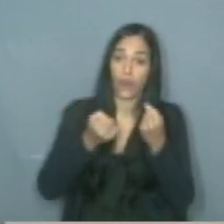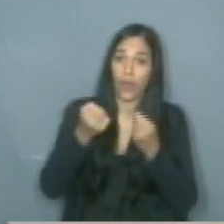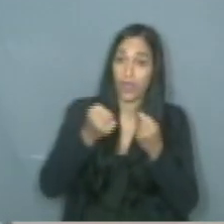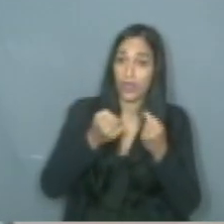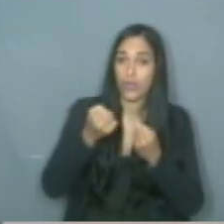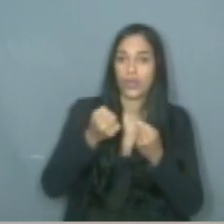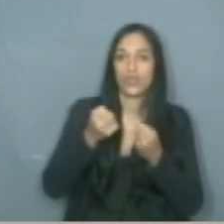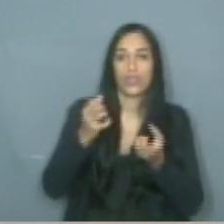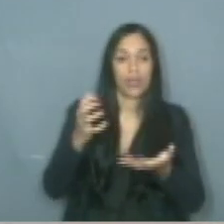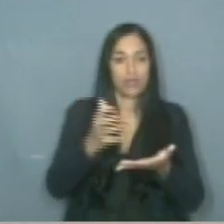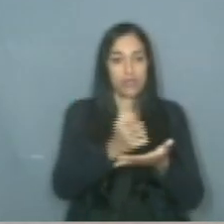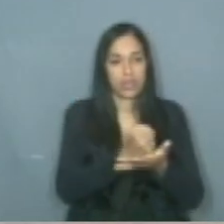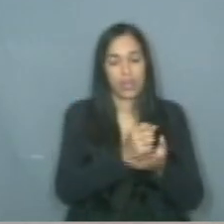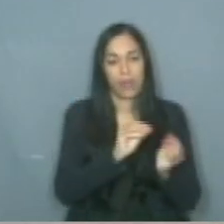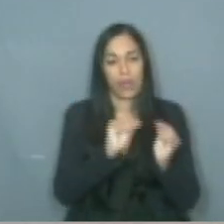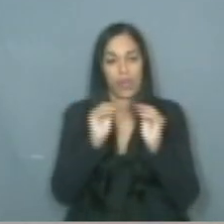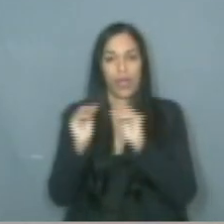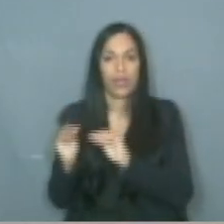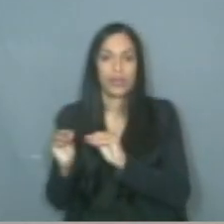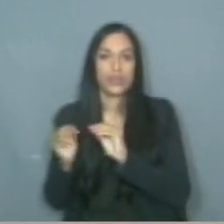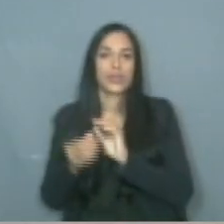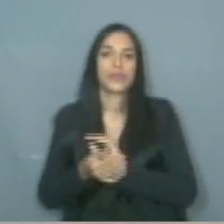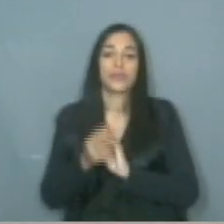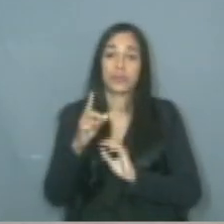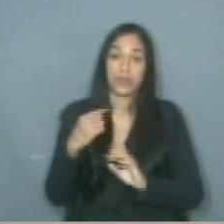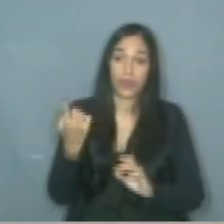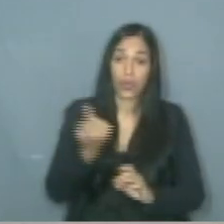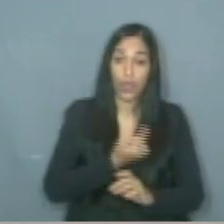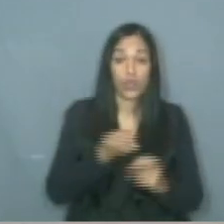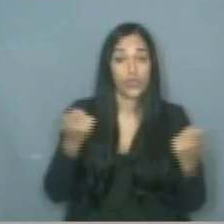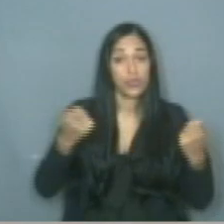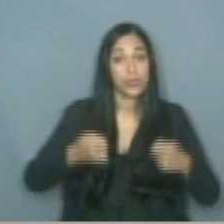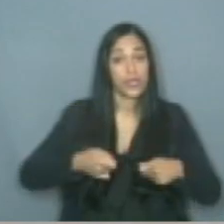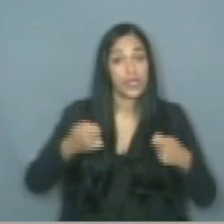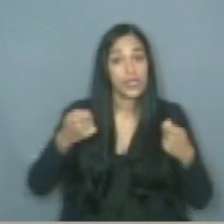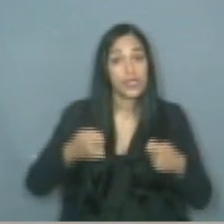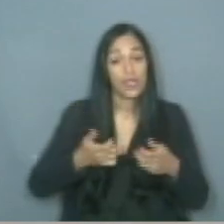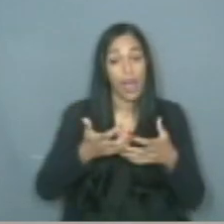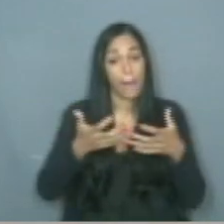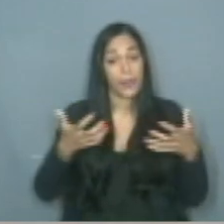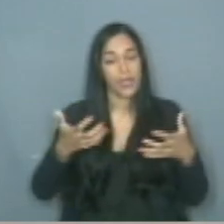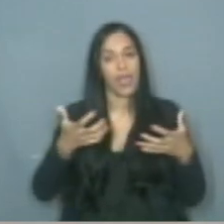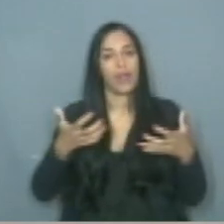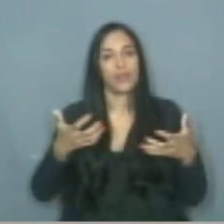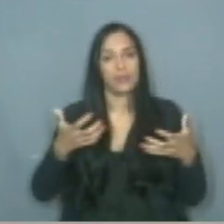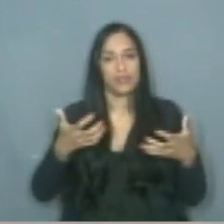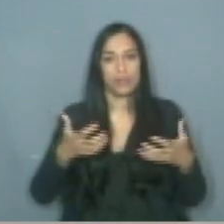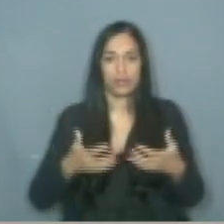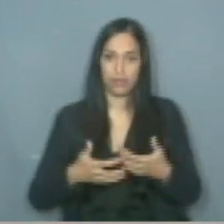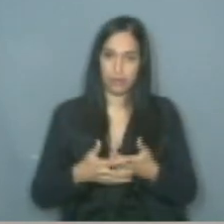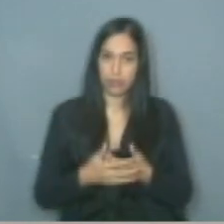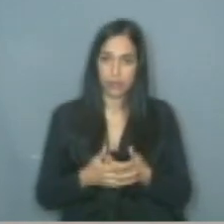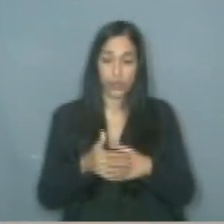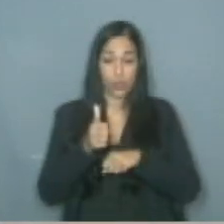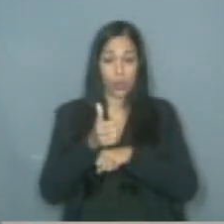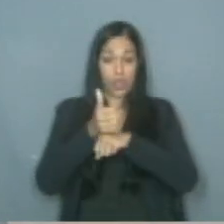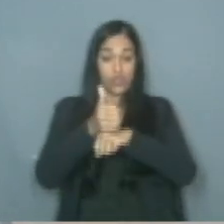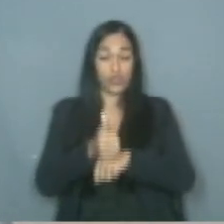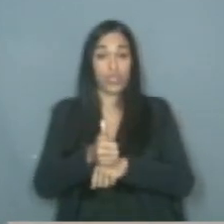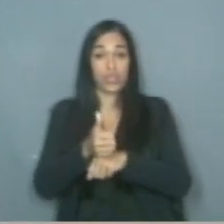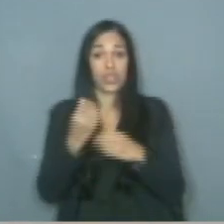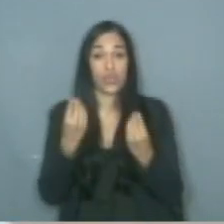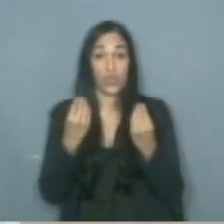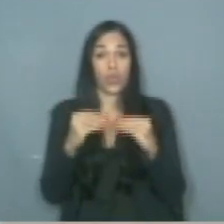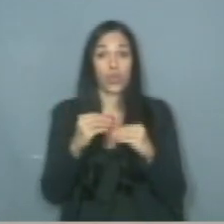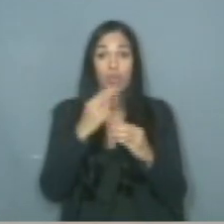rebocado. E mais, nós precisamos ampliar essa realidade para que o agente que aplicou a